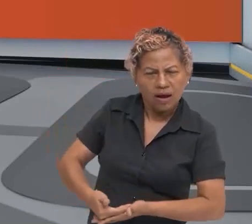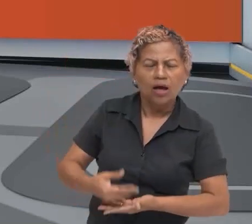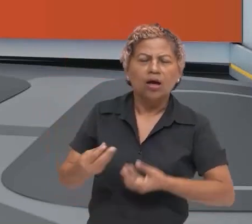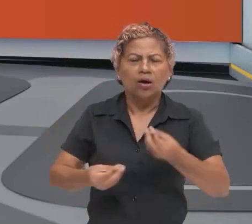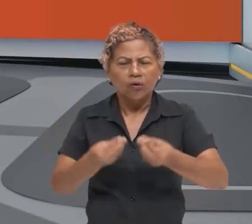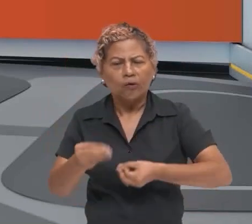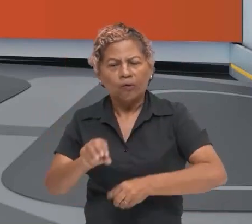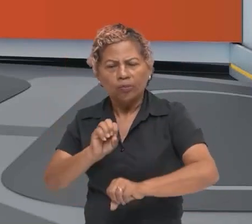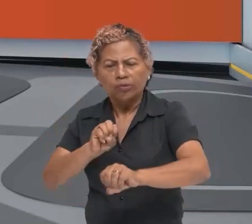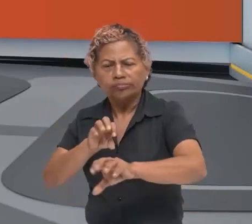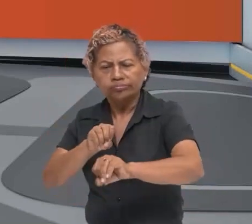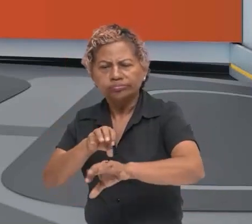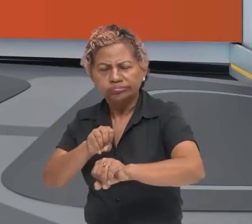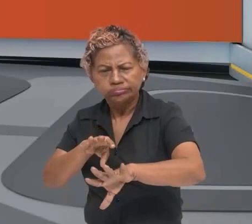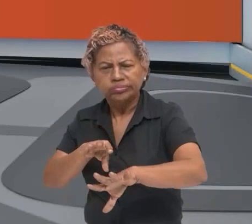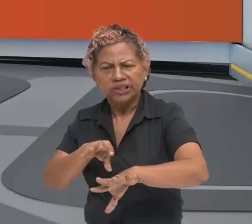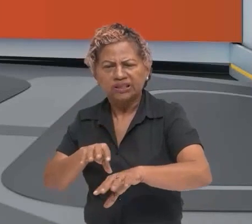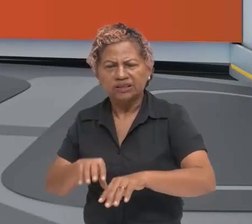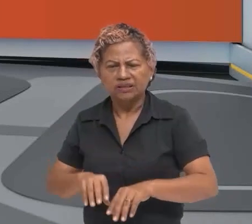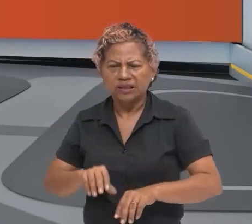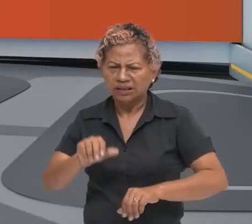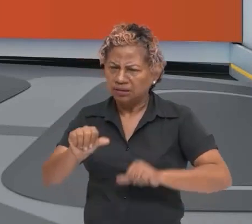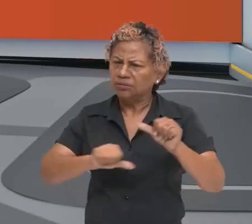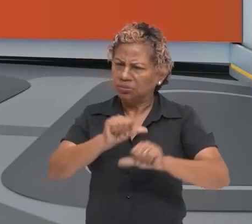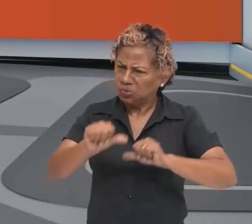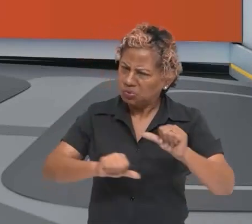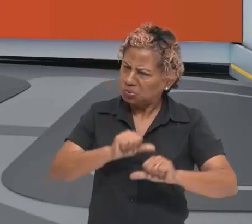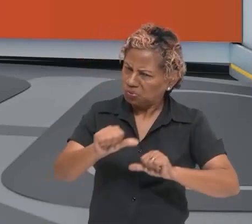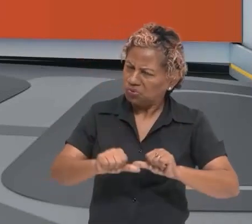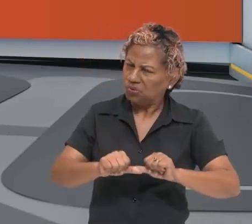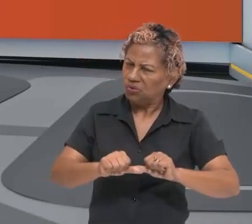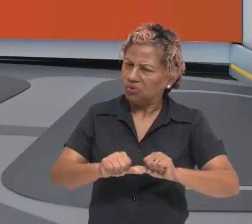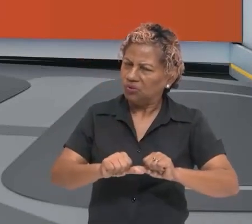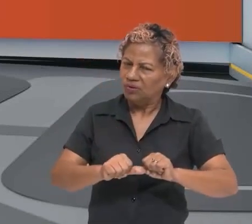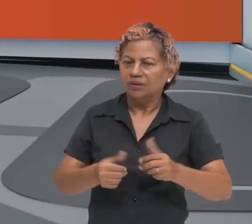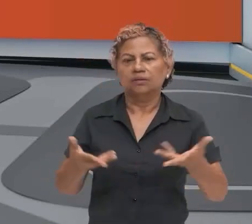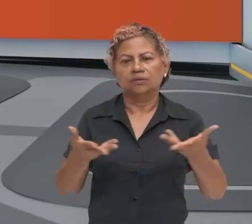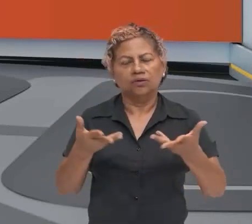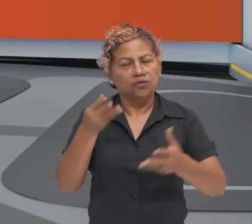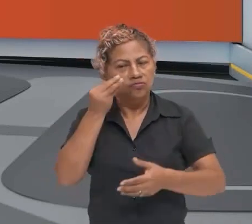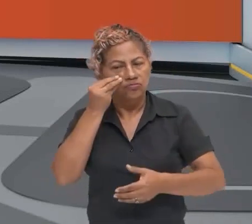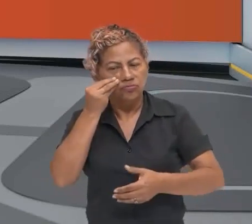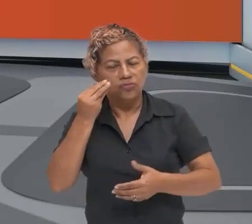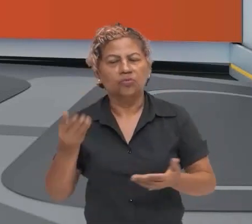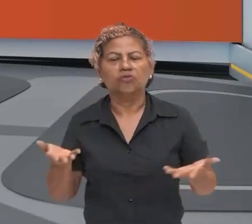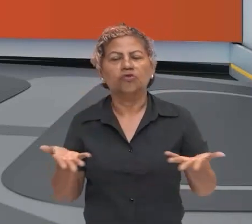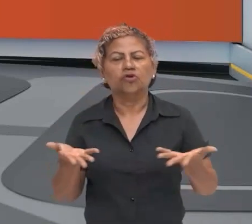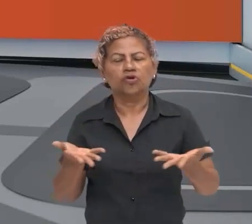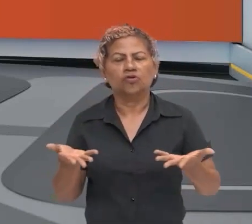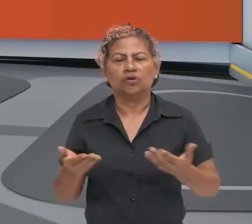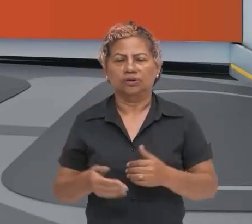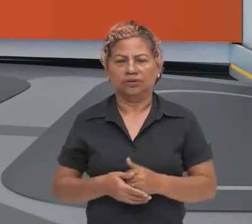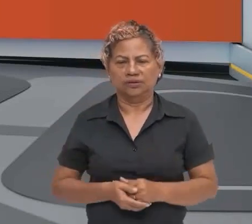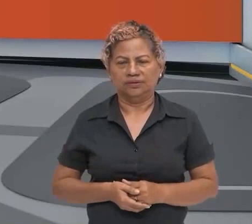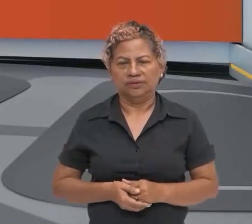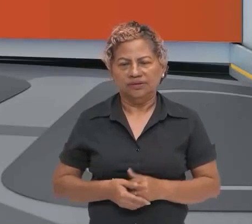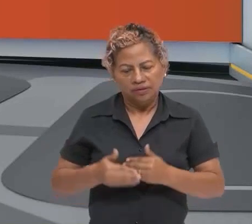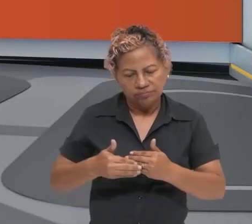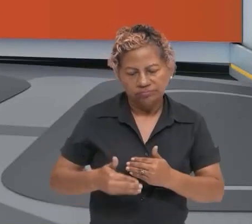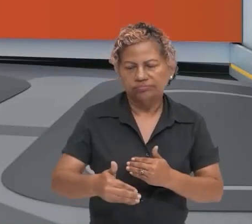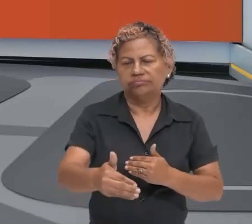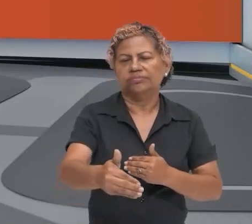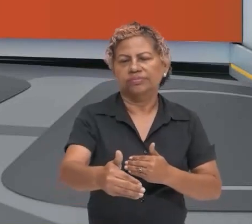é ensinado? Será que mudou alguma coisa? E aí nós vamos ver hoje, durante o nosso percurso